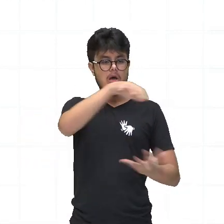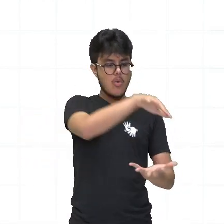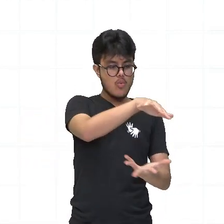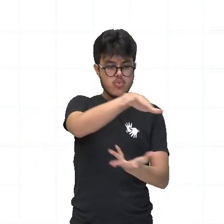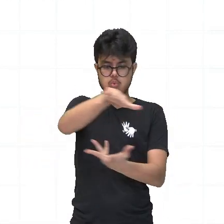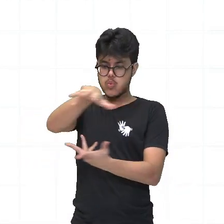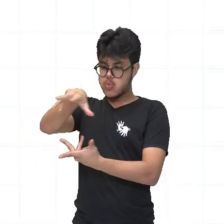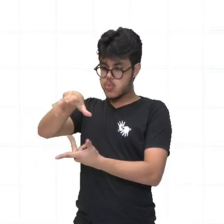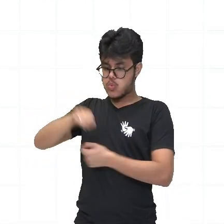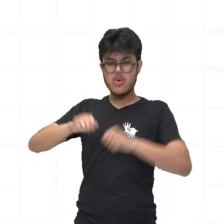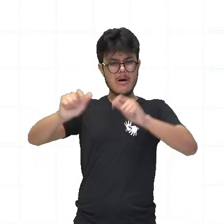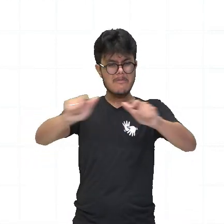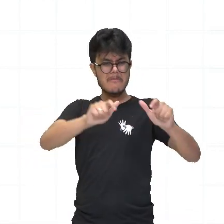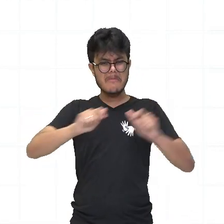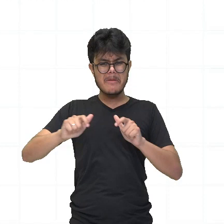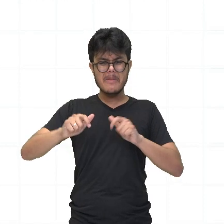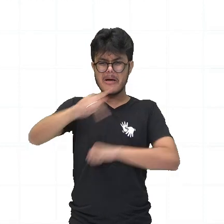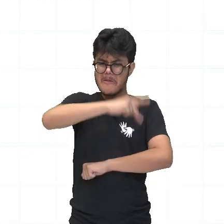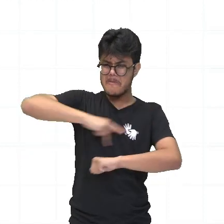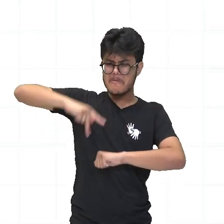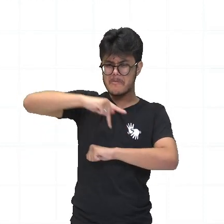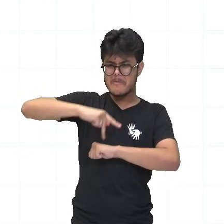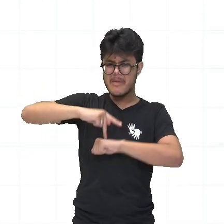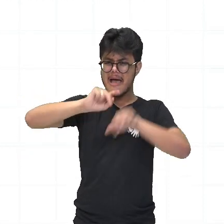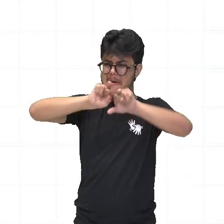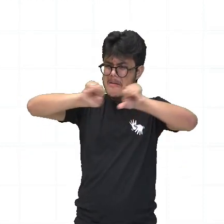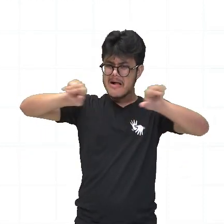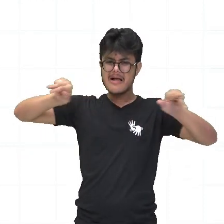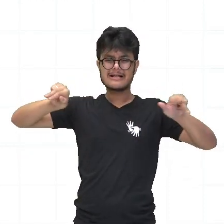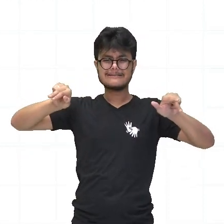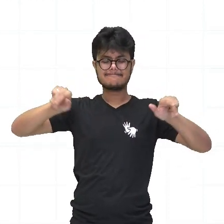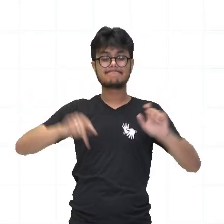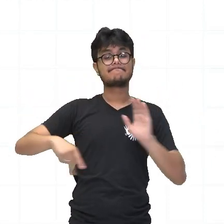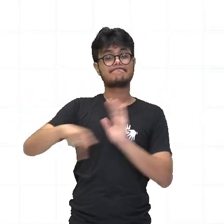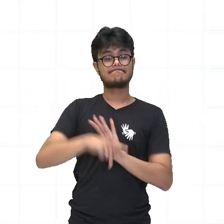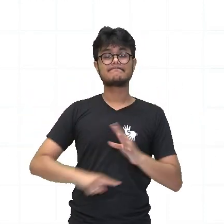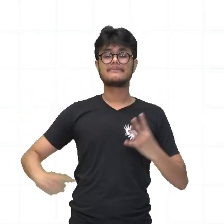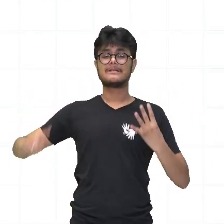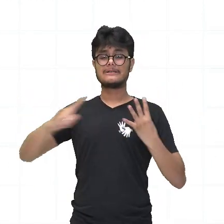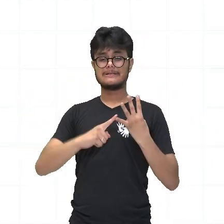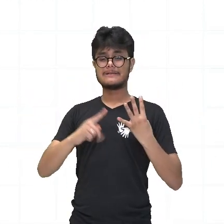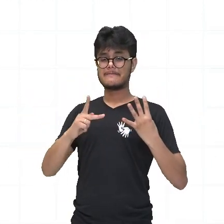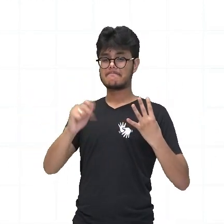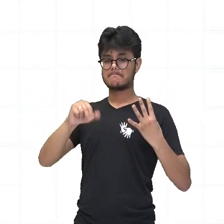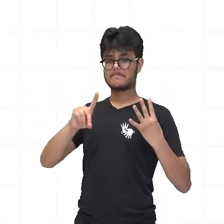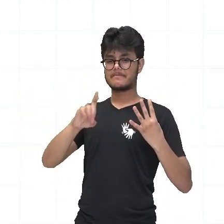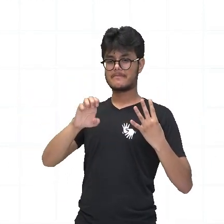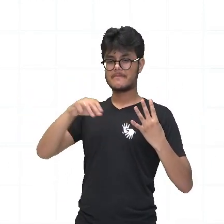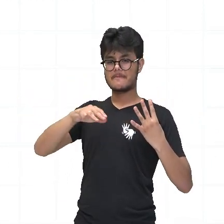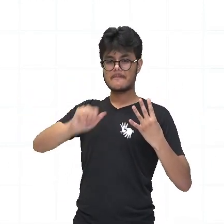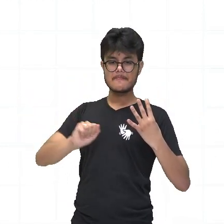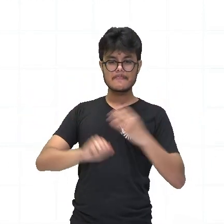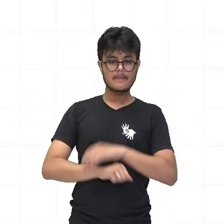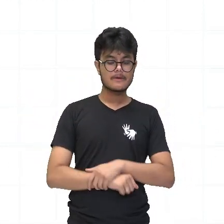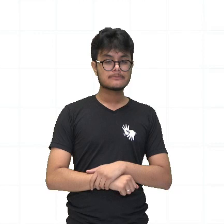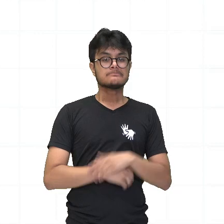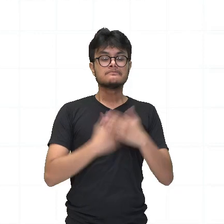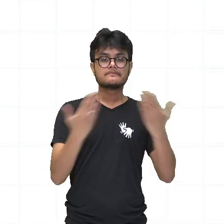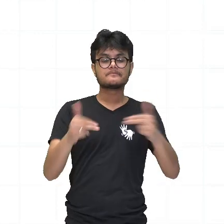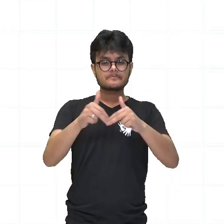em vários continentes e países, uma pandemia. E por isso nós tivemos